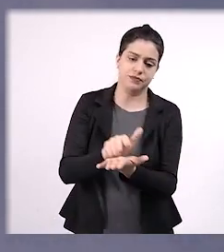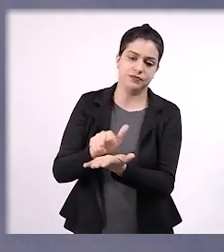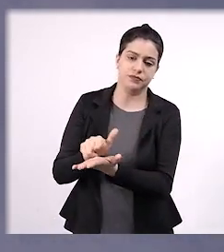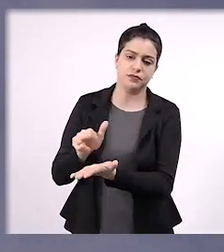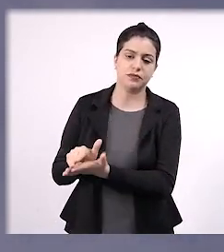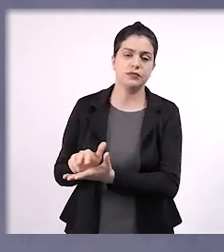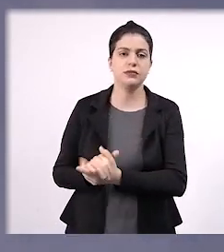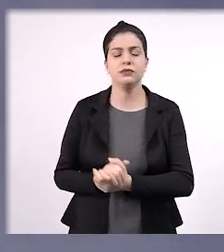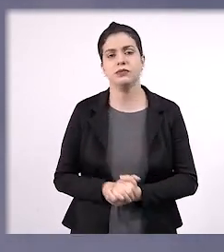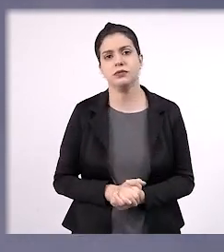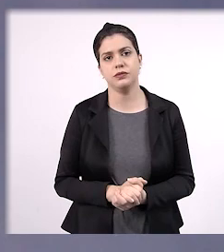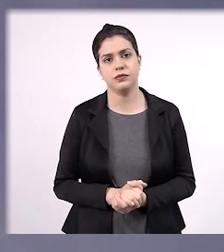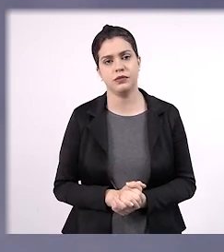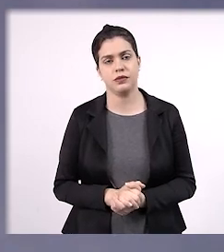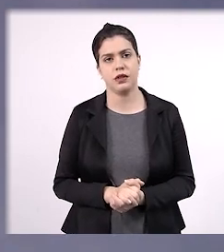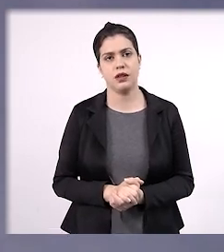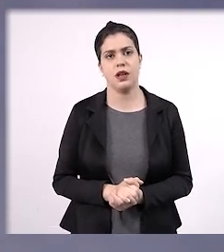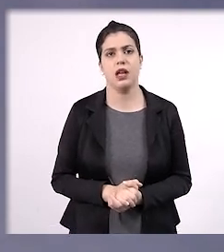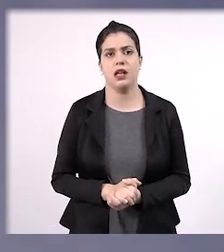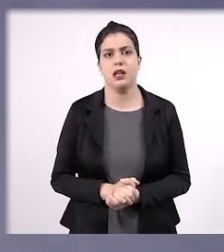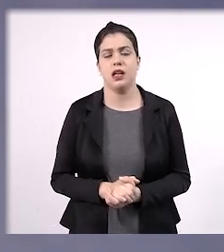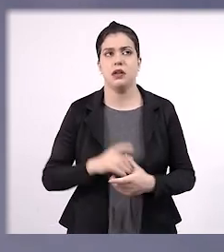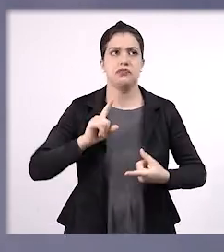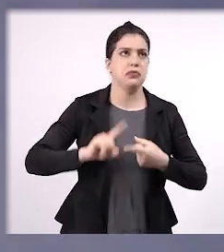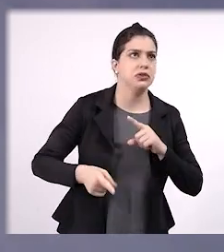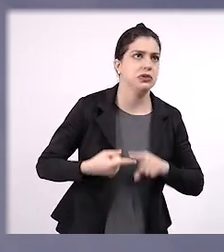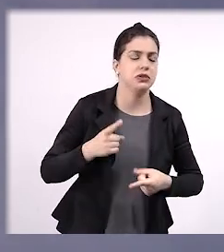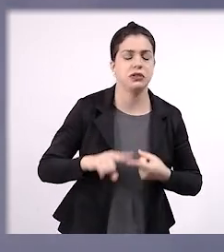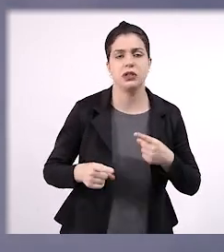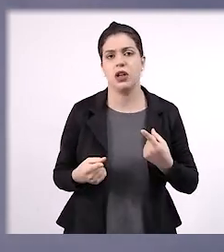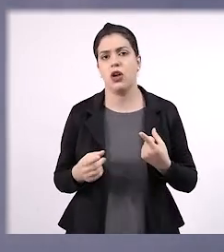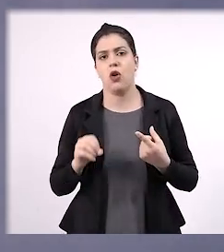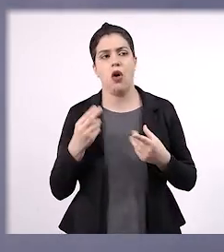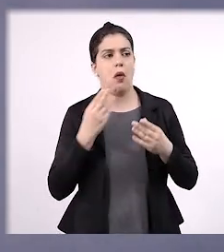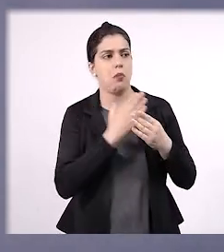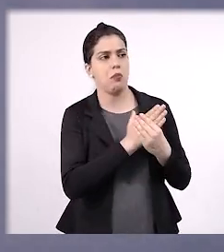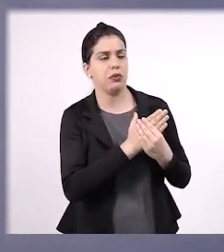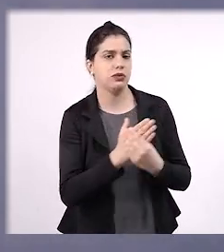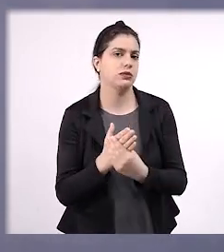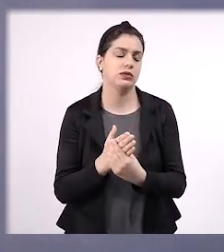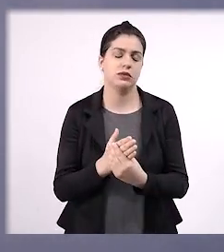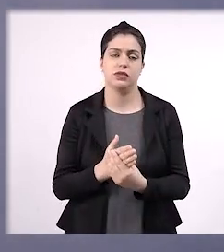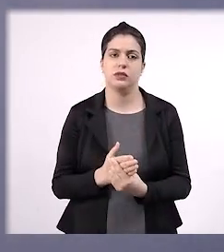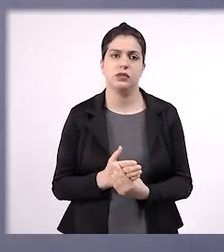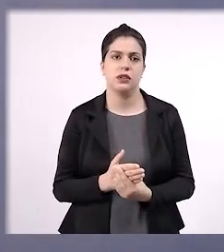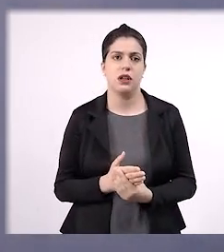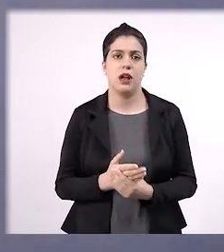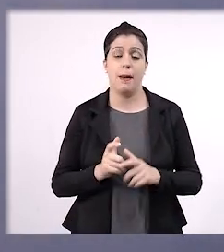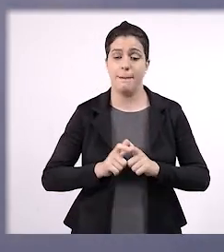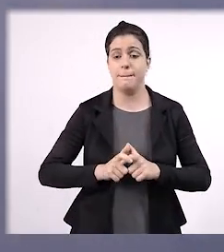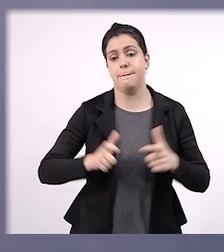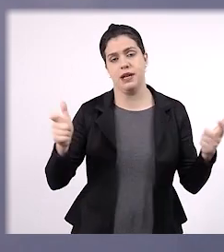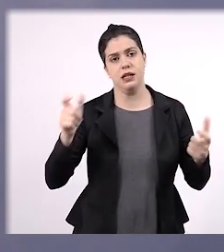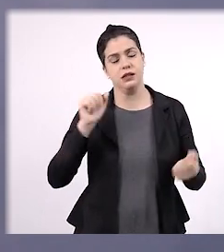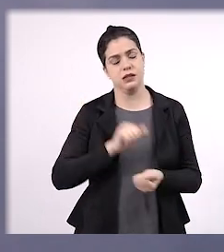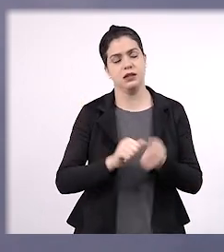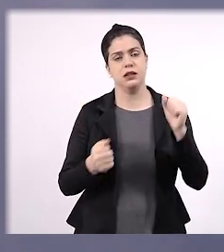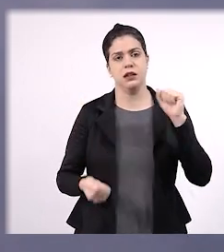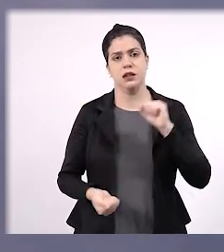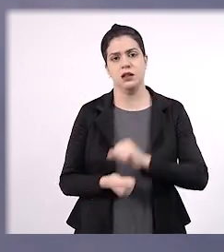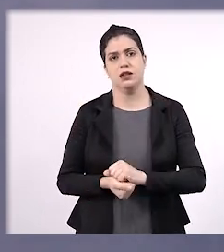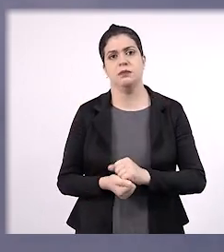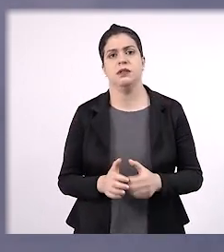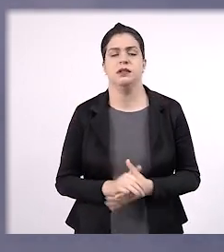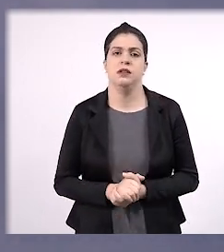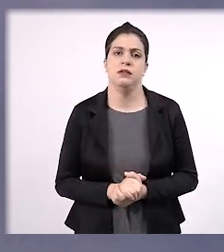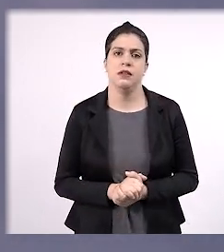algum momento, pode ser que não fique dessa forma. Então, a gente já tem que ter esses dados anteriormente, até para pleitear, seja por